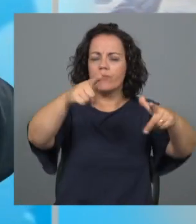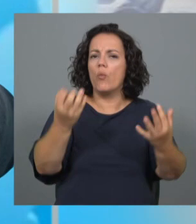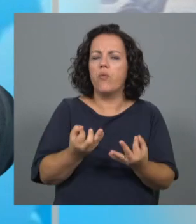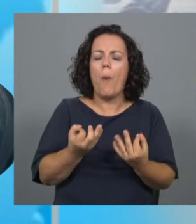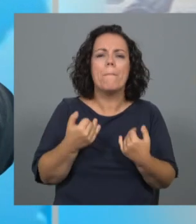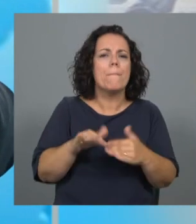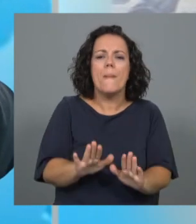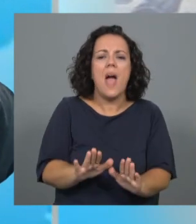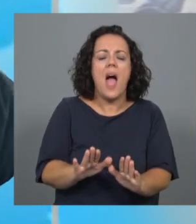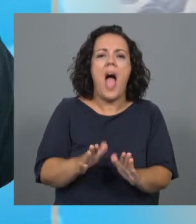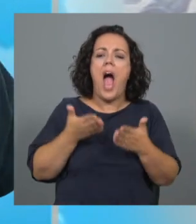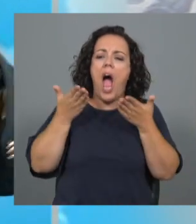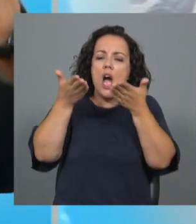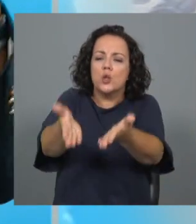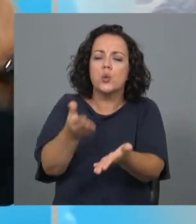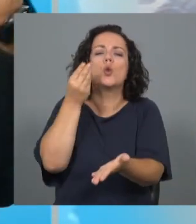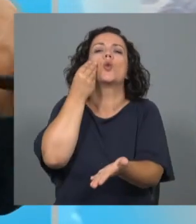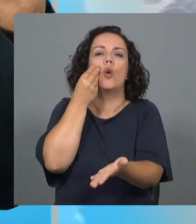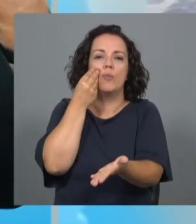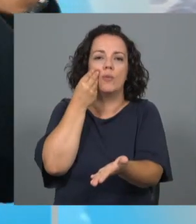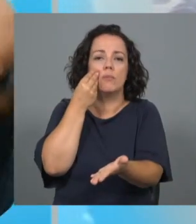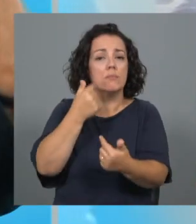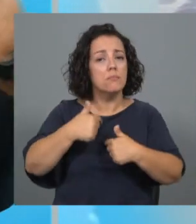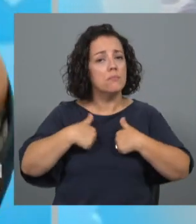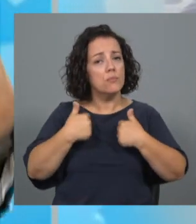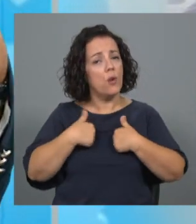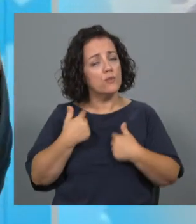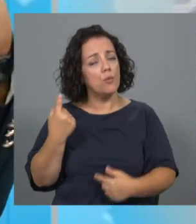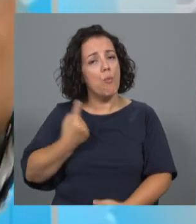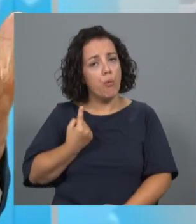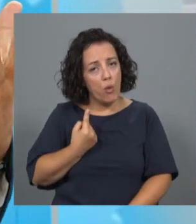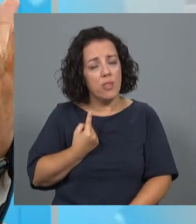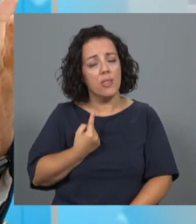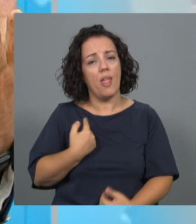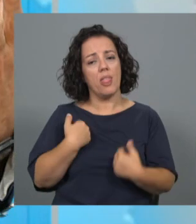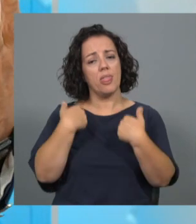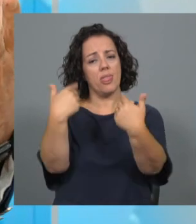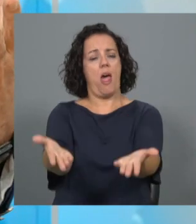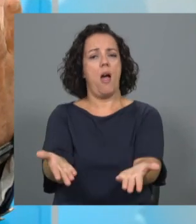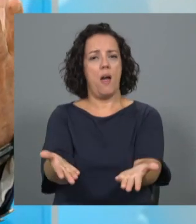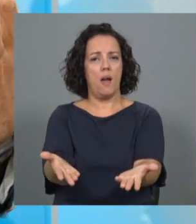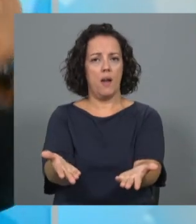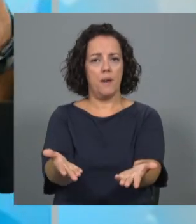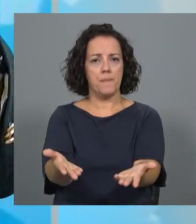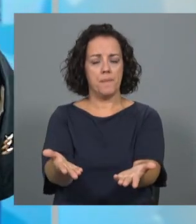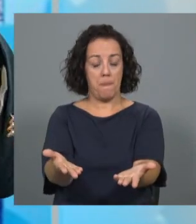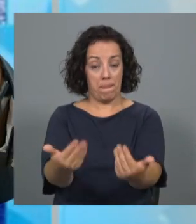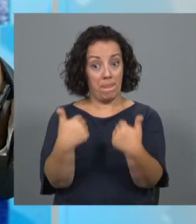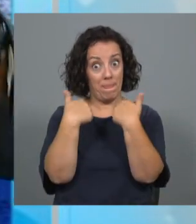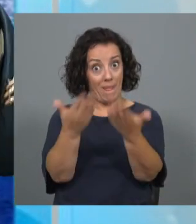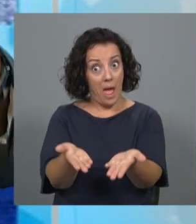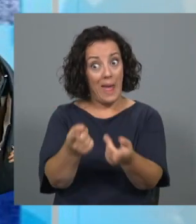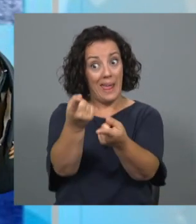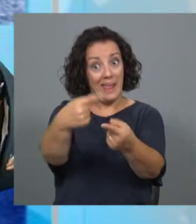é o sentido de ajudar? Nós devemos partilhar este dom. E eles